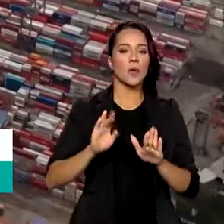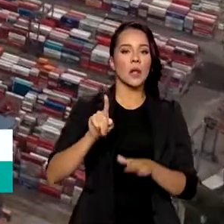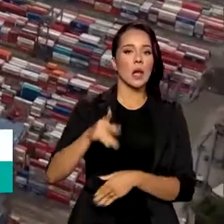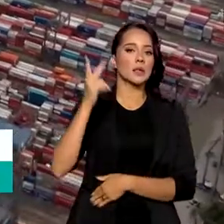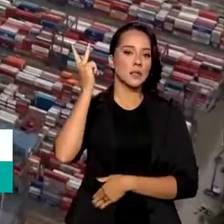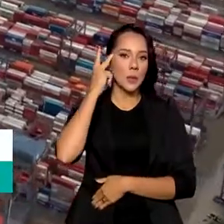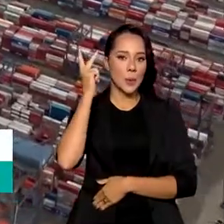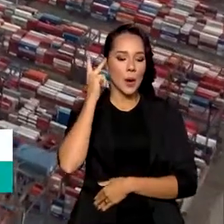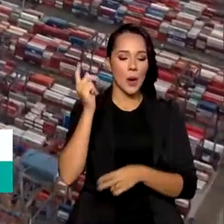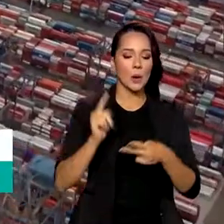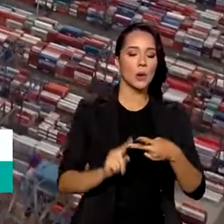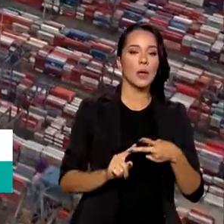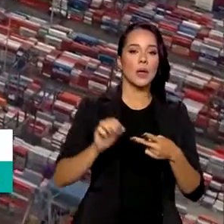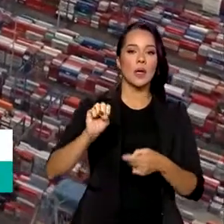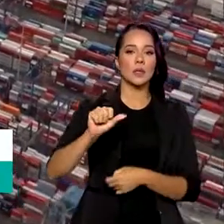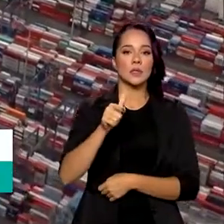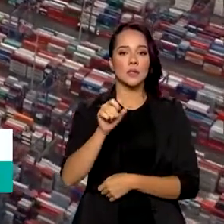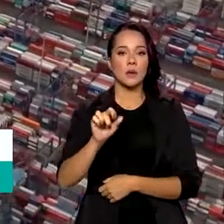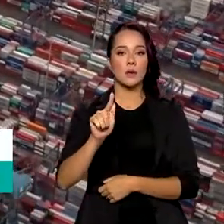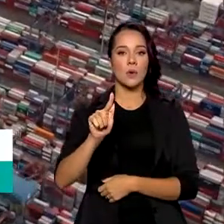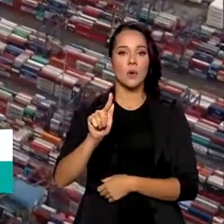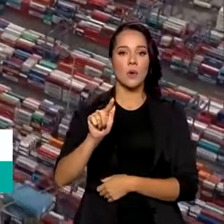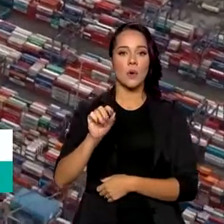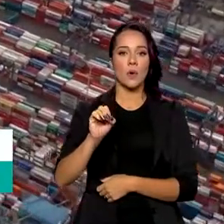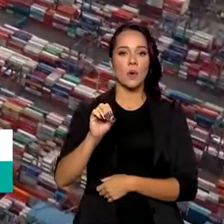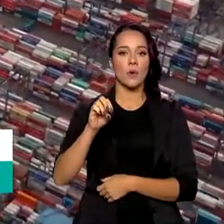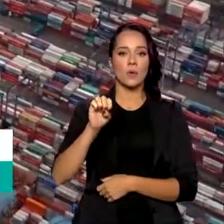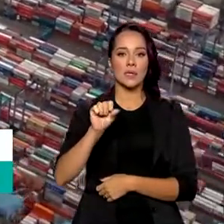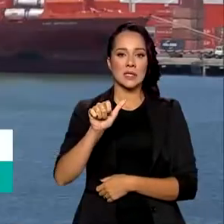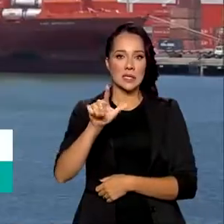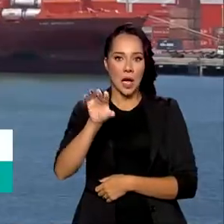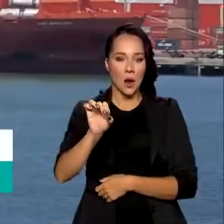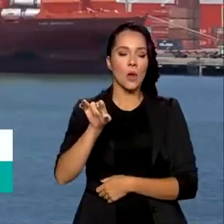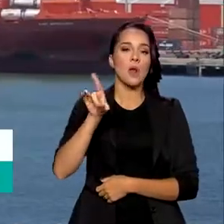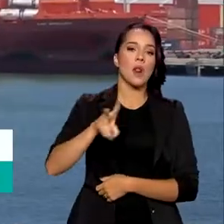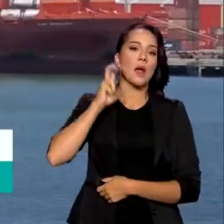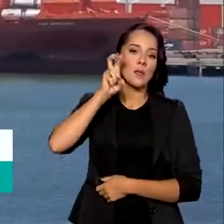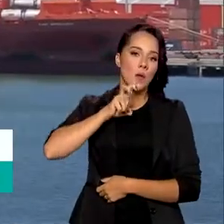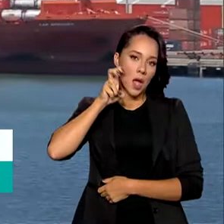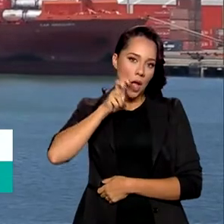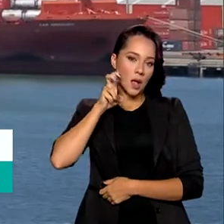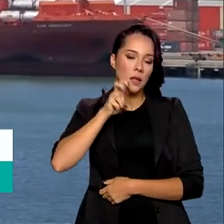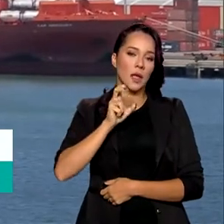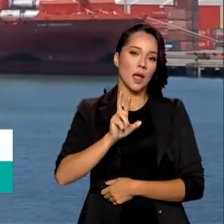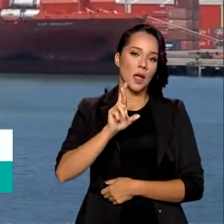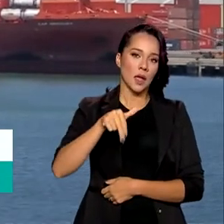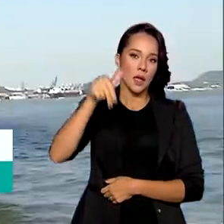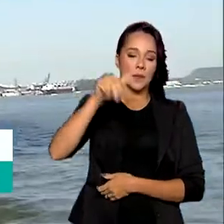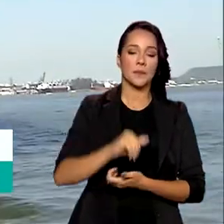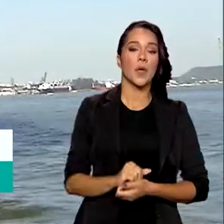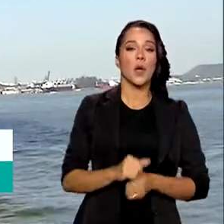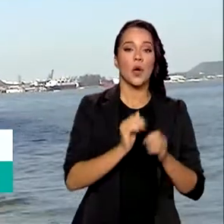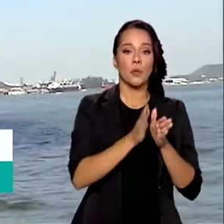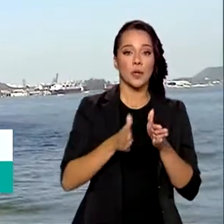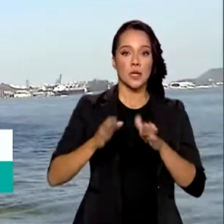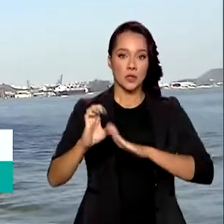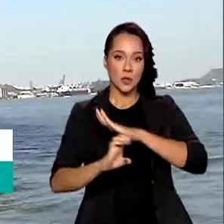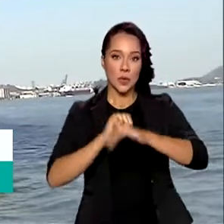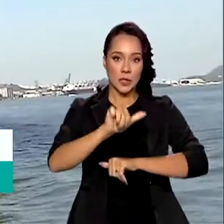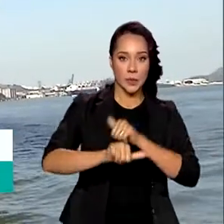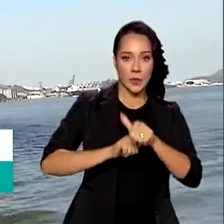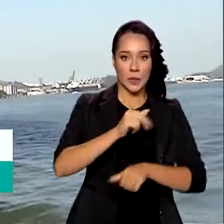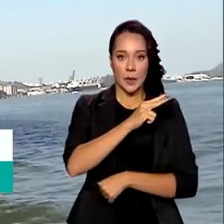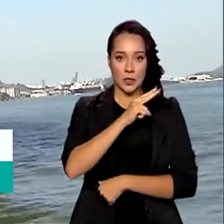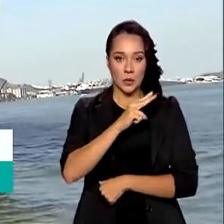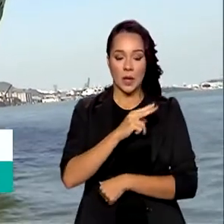em São Paulo e de São Gonçalo do Amarante em Natal no Rio Grande do Norte o processo de privatização desses aeroportos